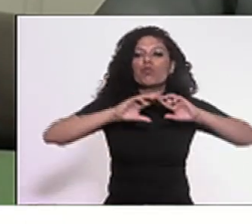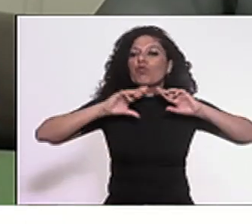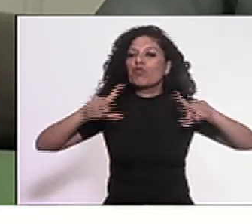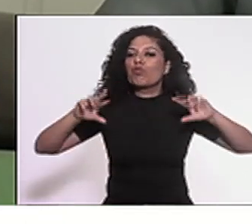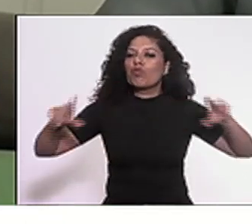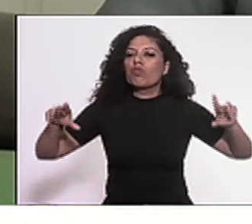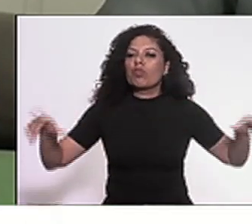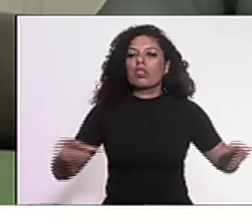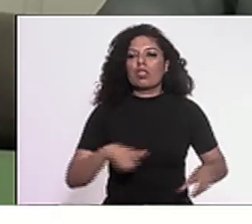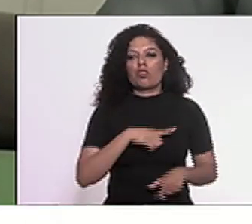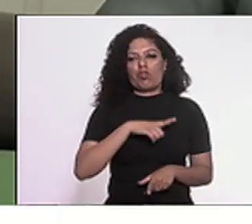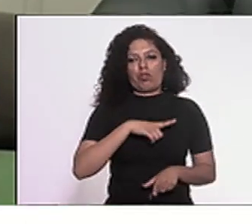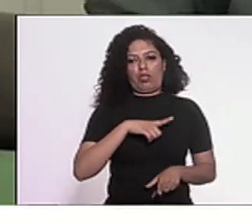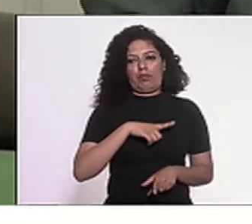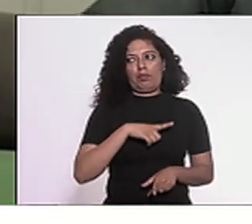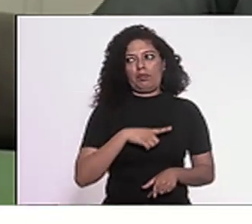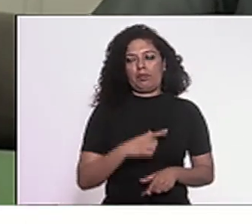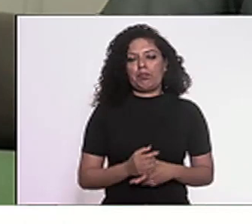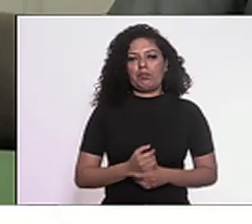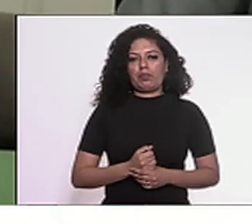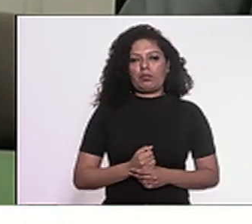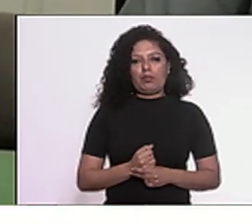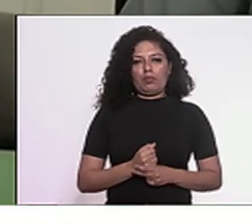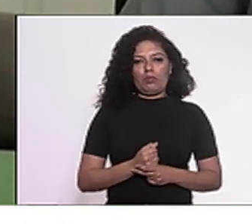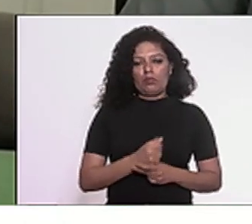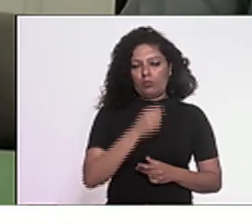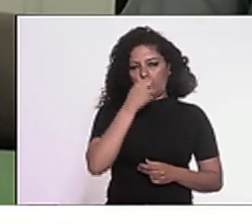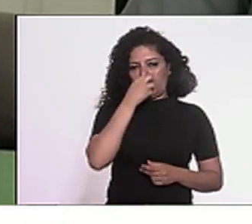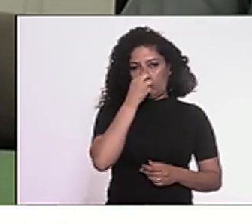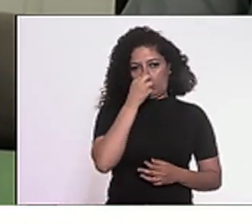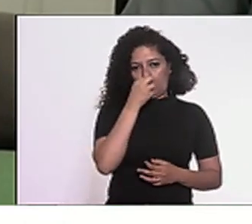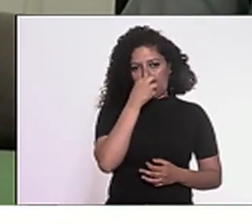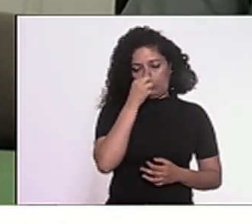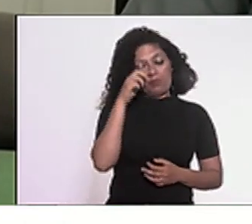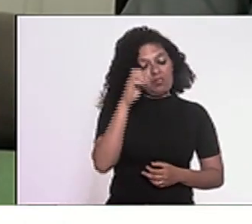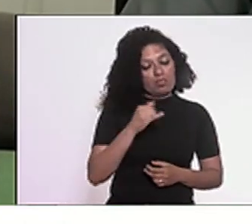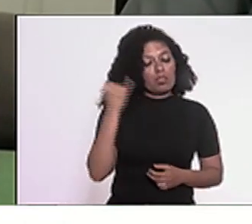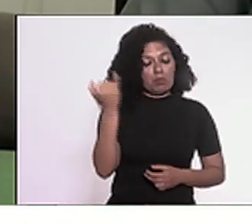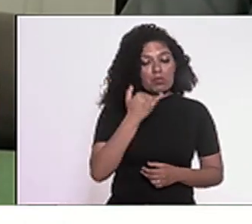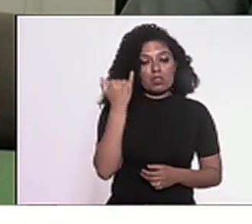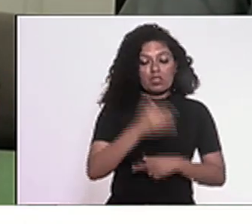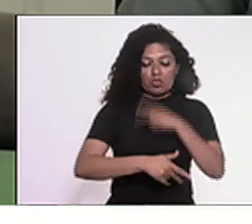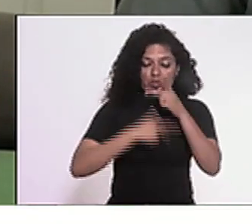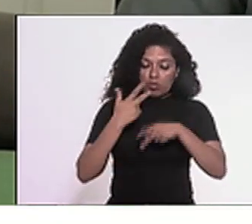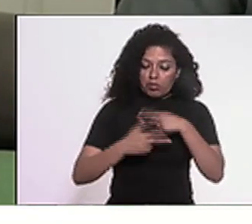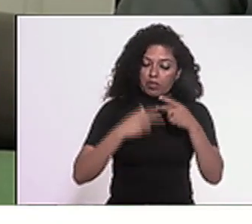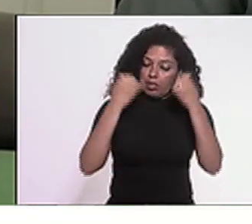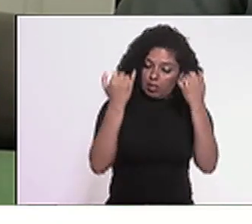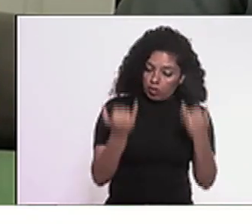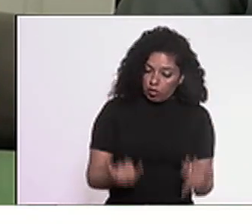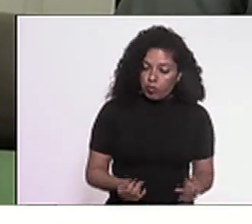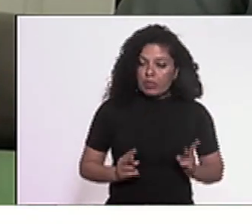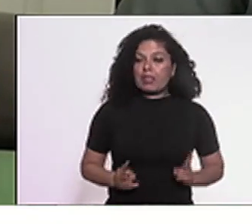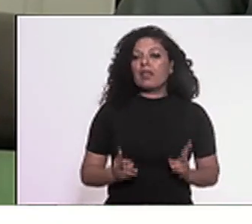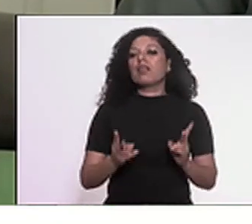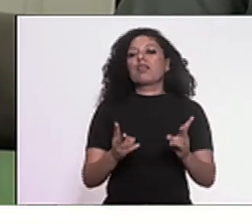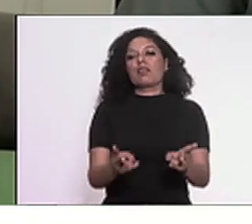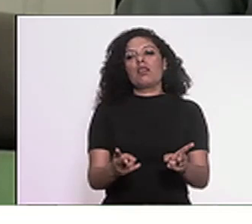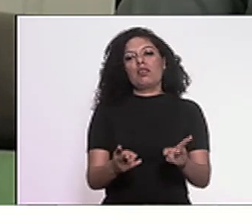baixo, ele pode ser de baixo para cima, né? Então, isso é importante frisar e retratar,